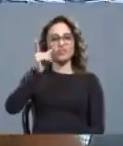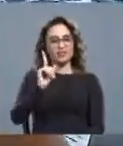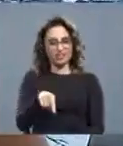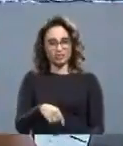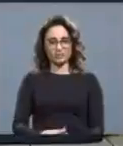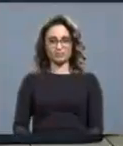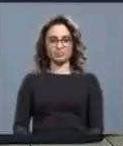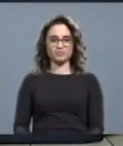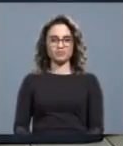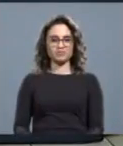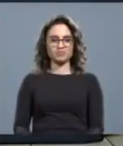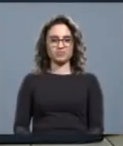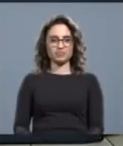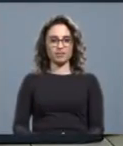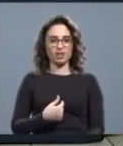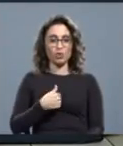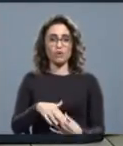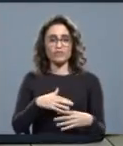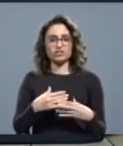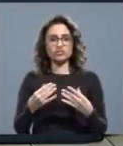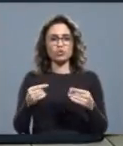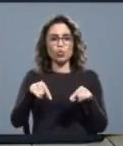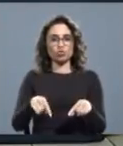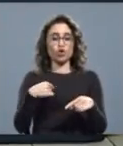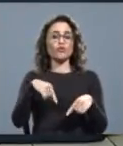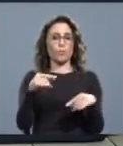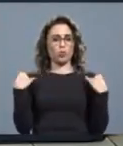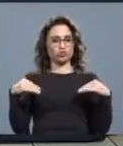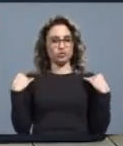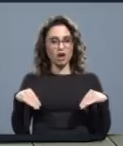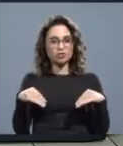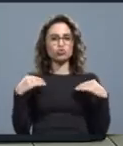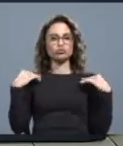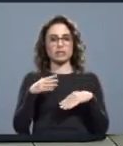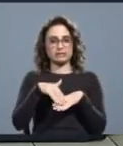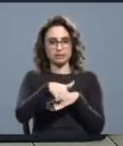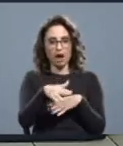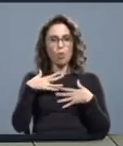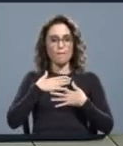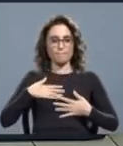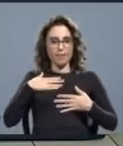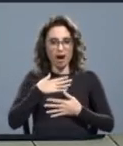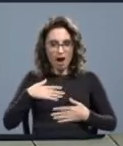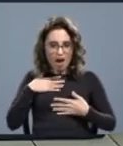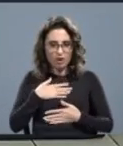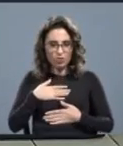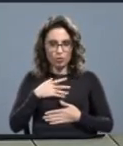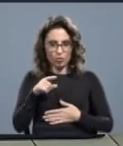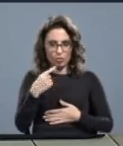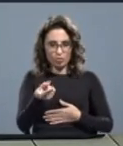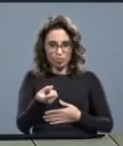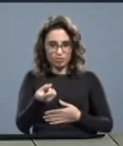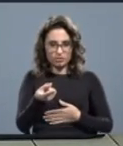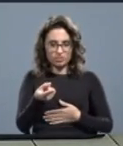Do zero. Vai. O que eu já fiz hoje, já fui para o ginásio. Saio do ginásio, tomo um banho e a seguir ponho... Ah,